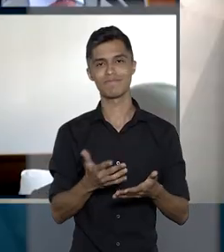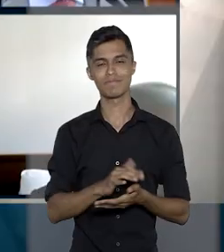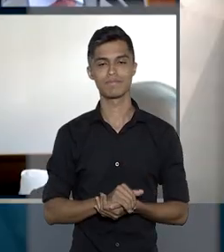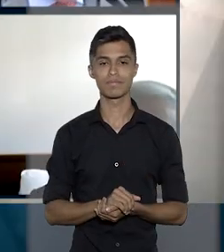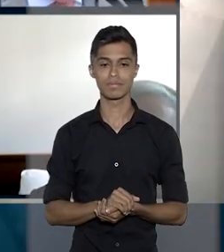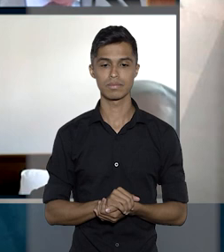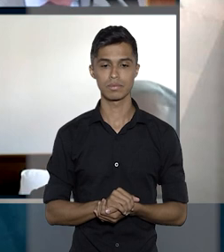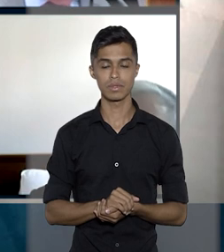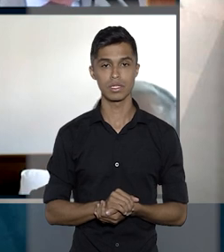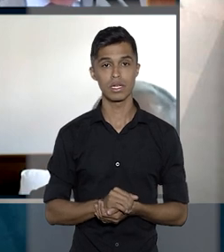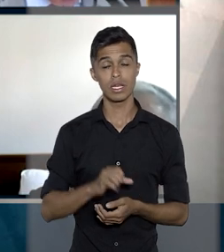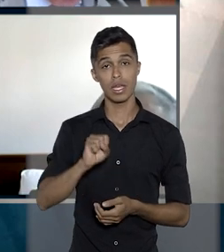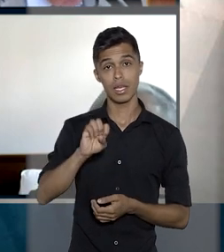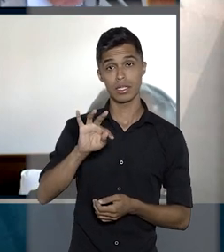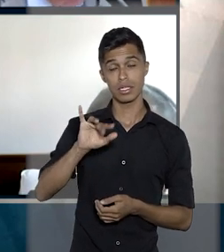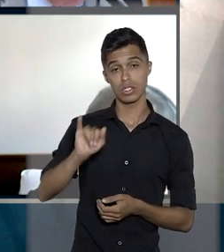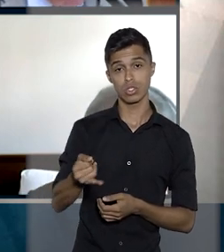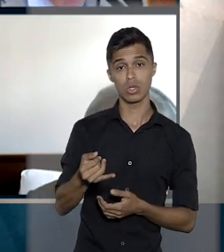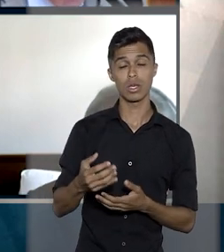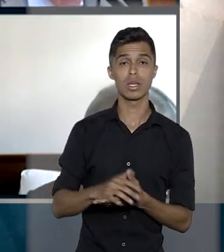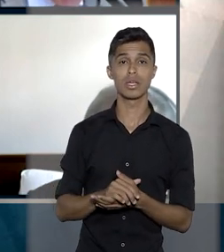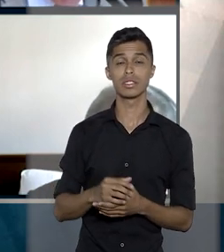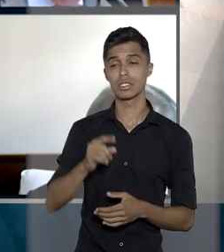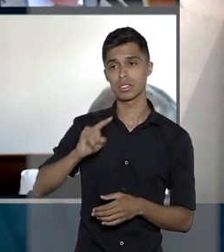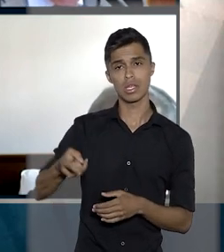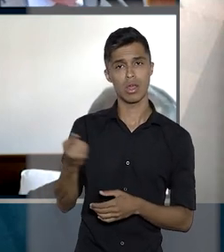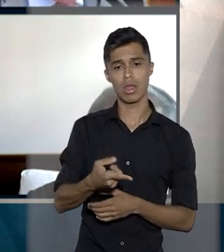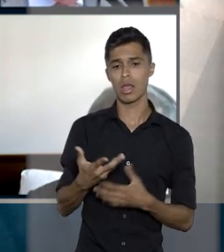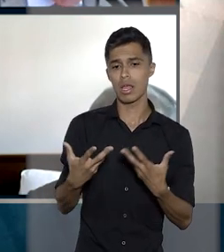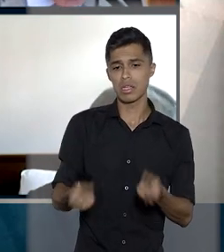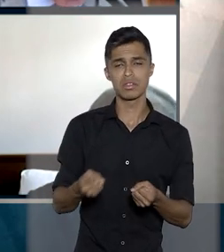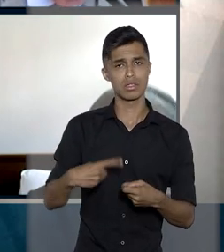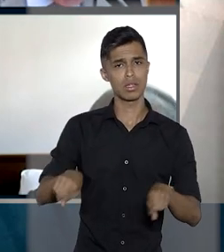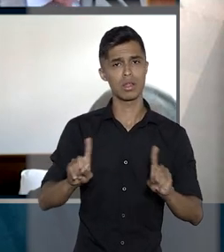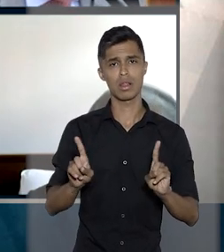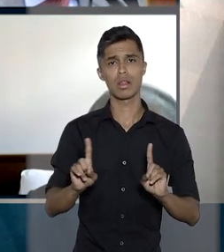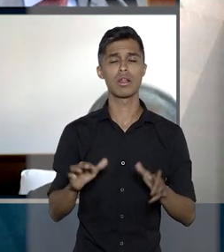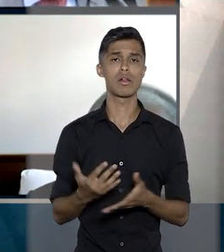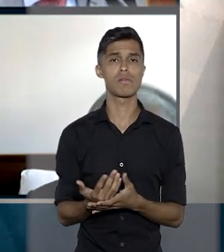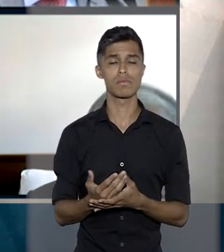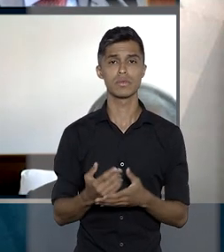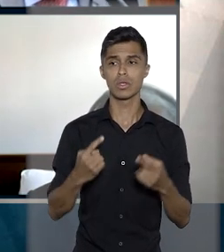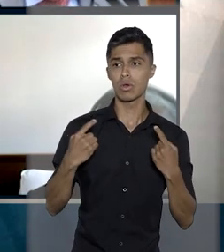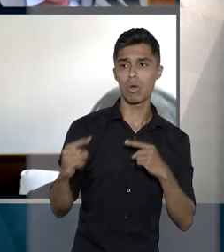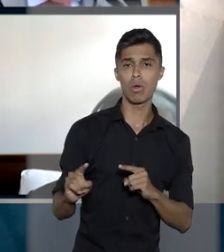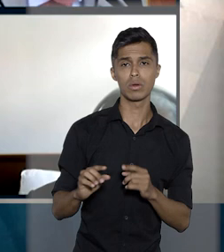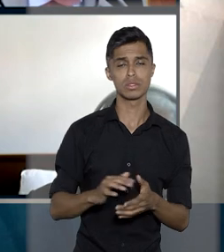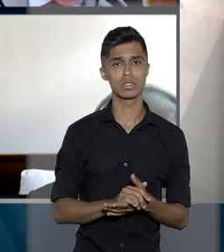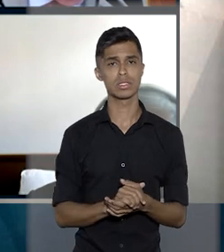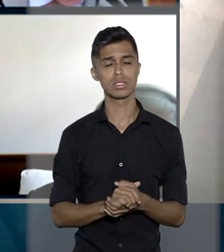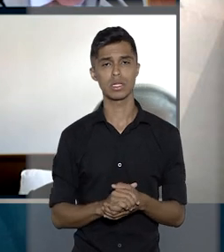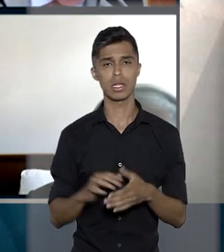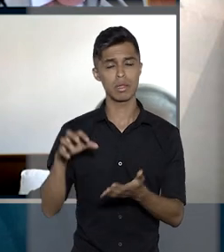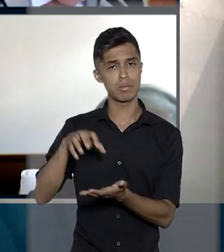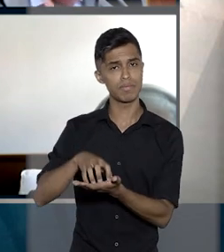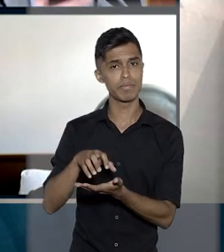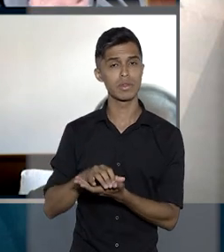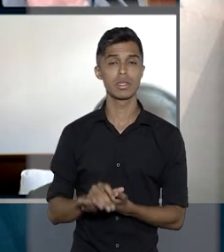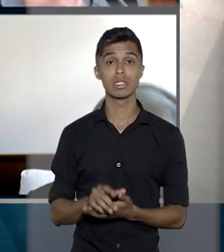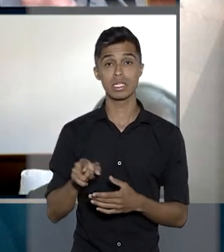a terceira turma do STJ negou provimento ao recurso especial da empresa autora da ação de despejo e